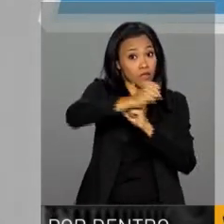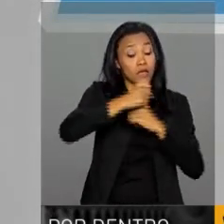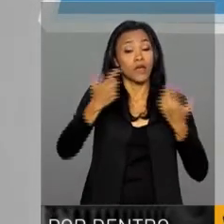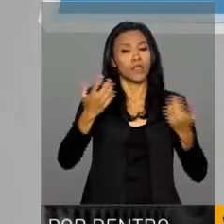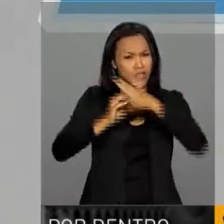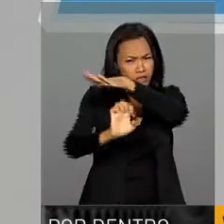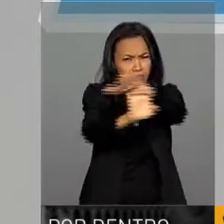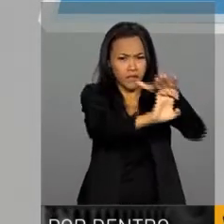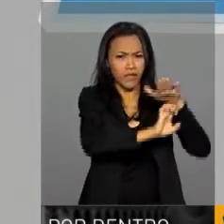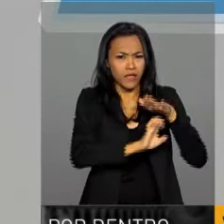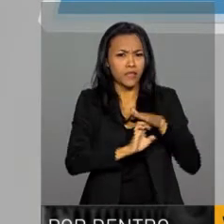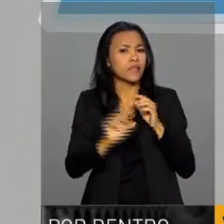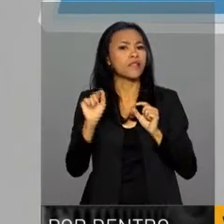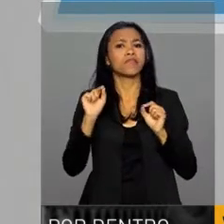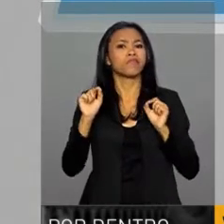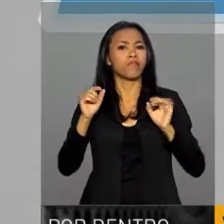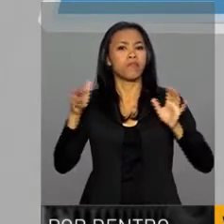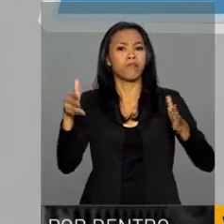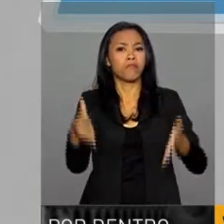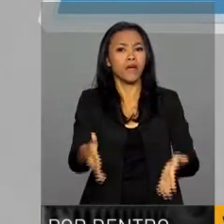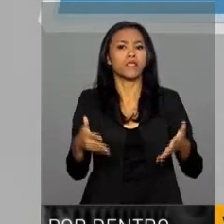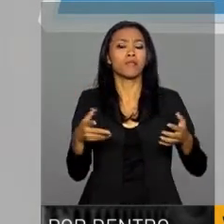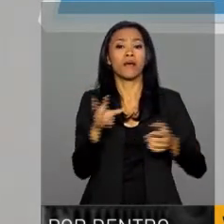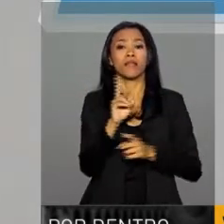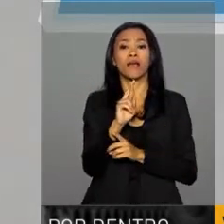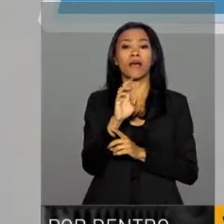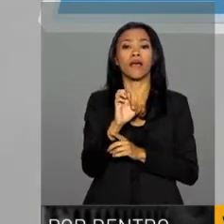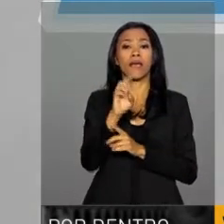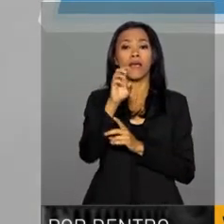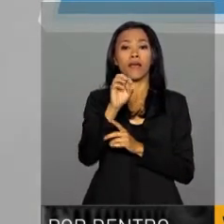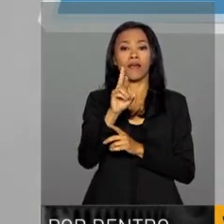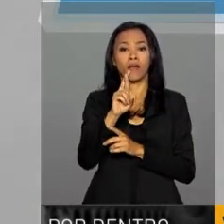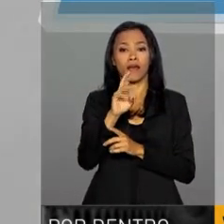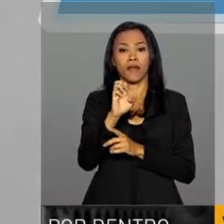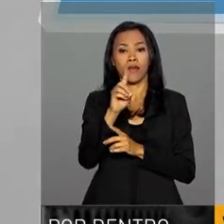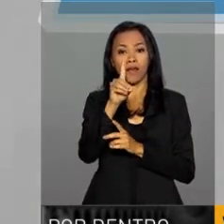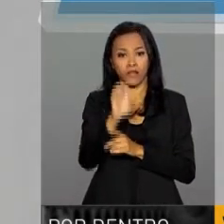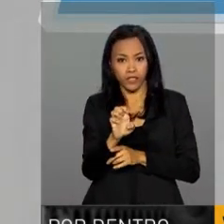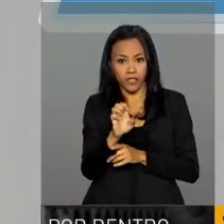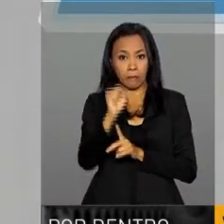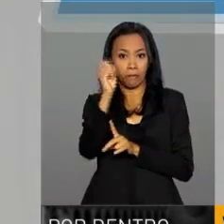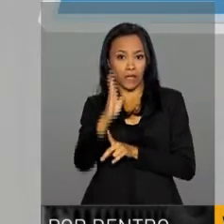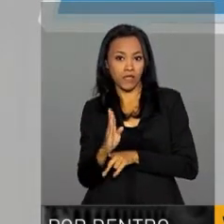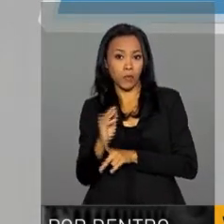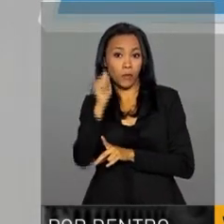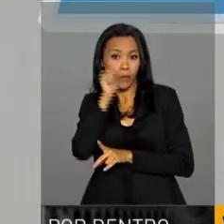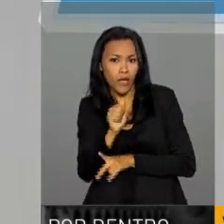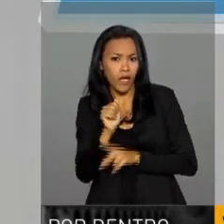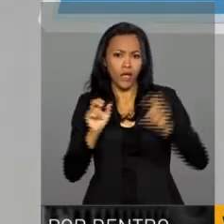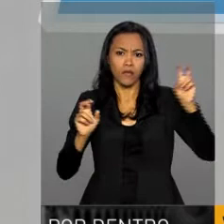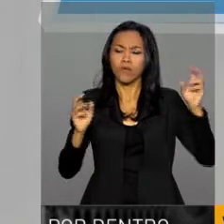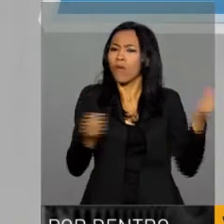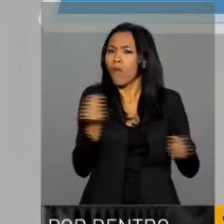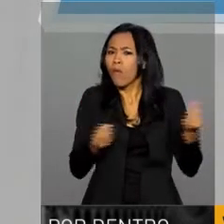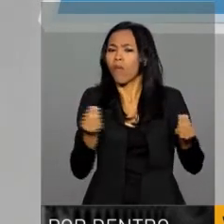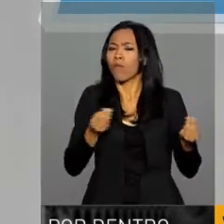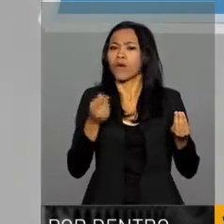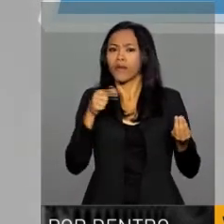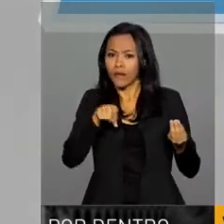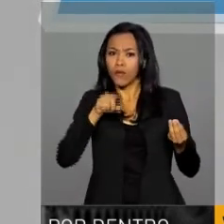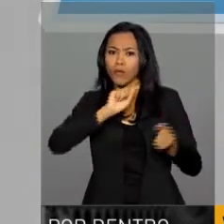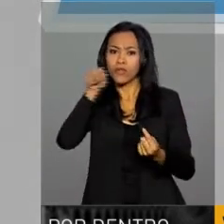que participarem da rede brasil mulher e tem como fundamento a implementação de soluções que